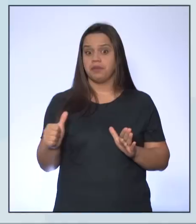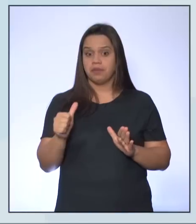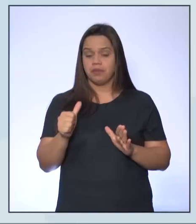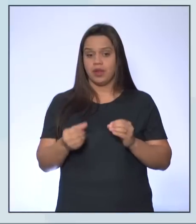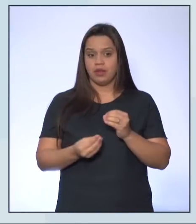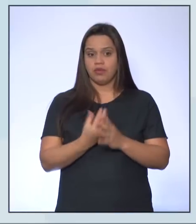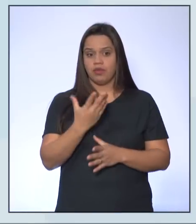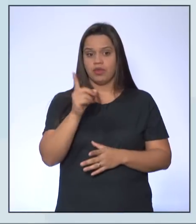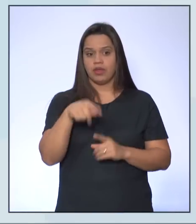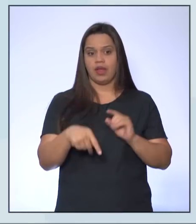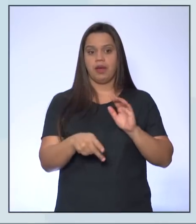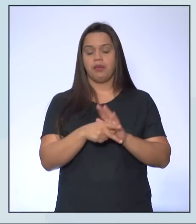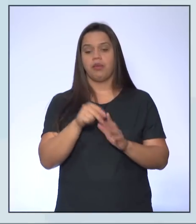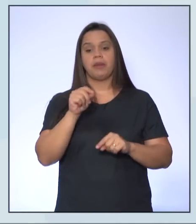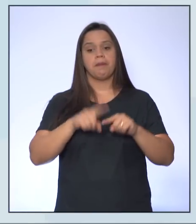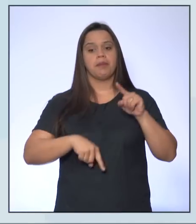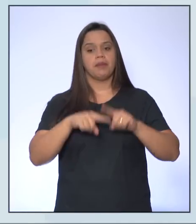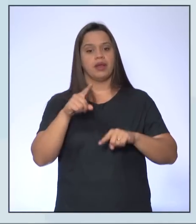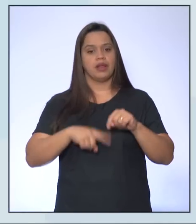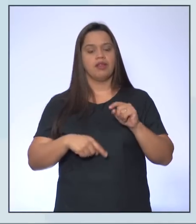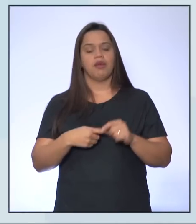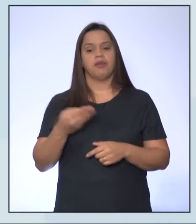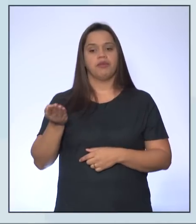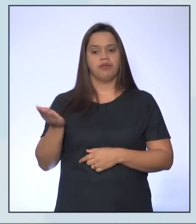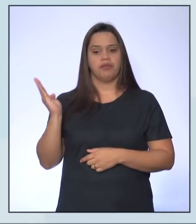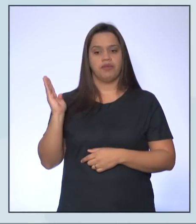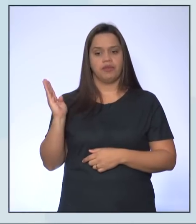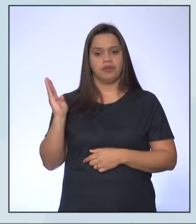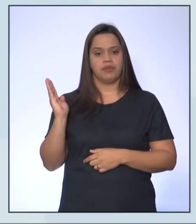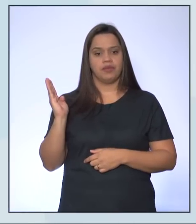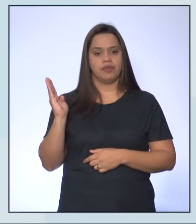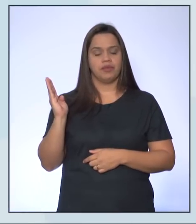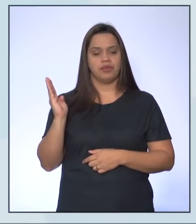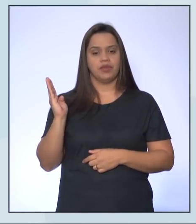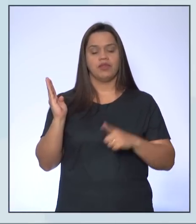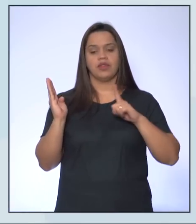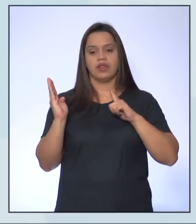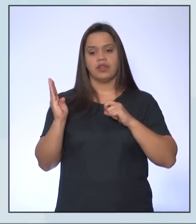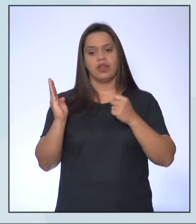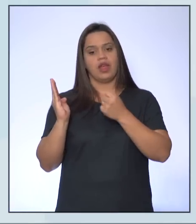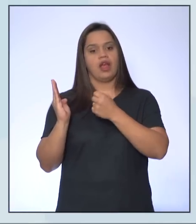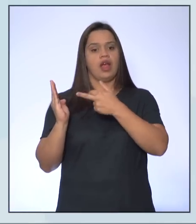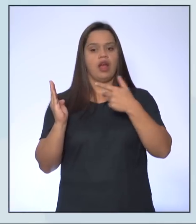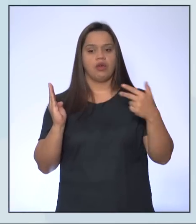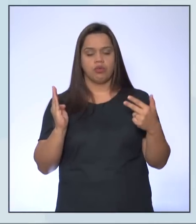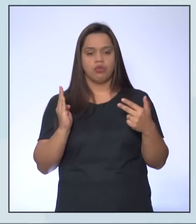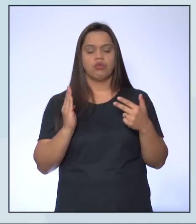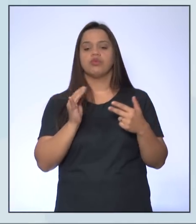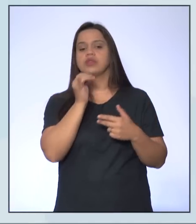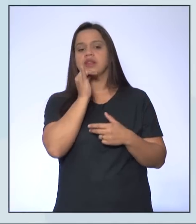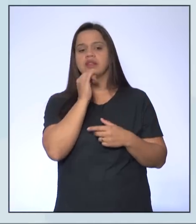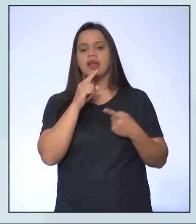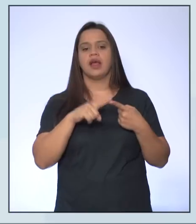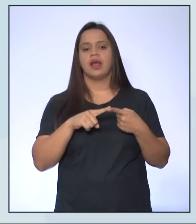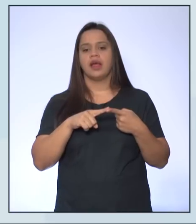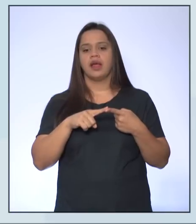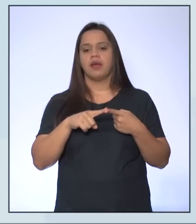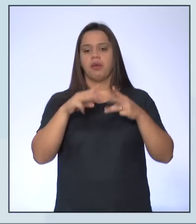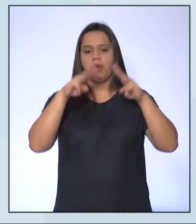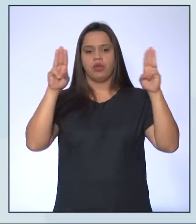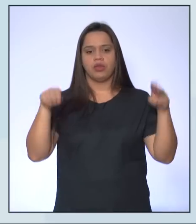Que são as fontes materiais. Então, está aí na tela. Vou passar alguns exemplos. Monumentos,